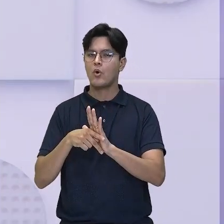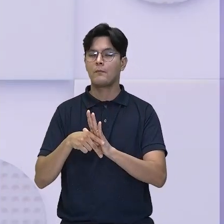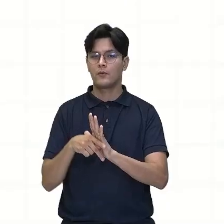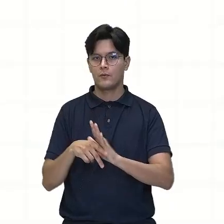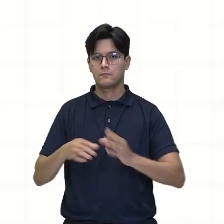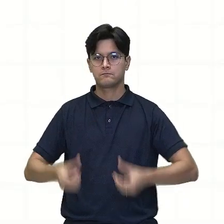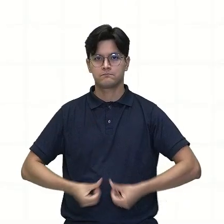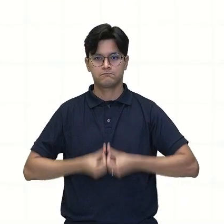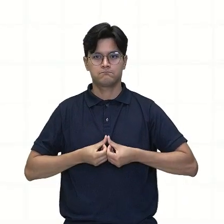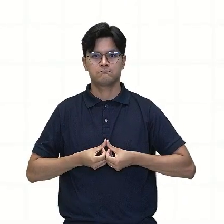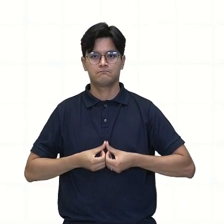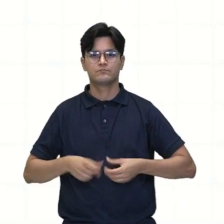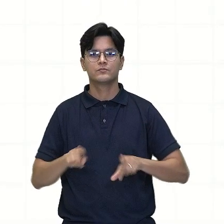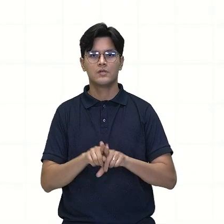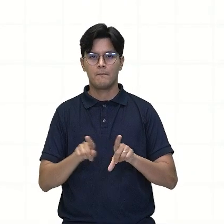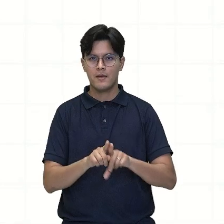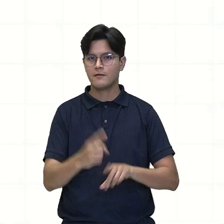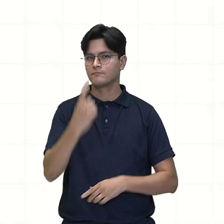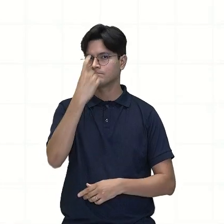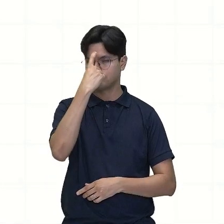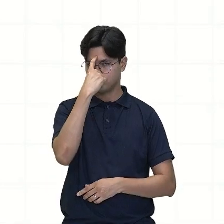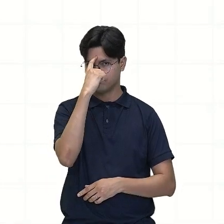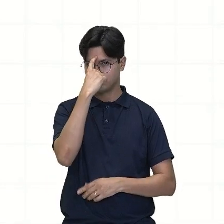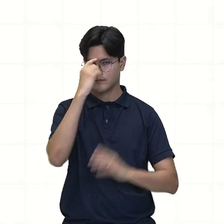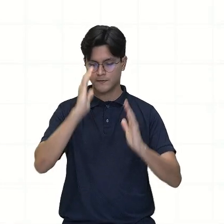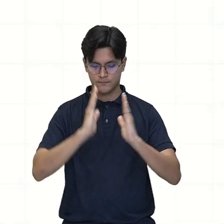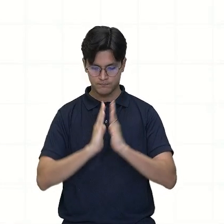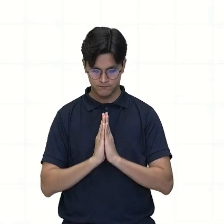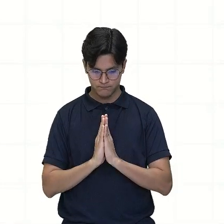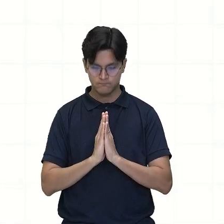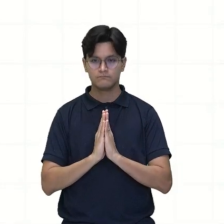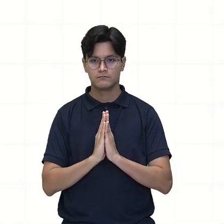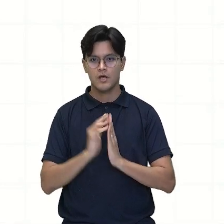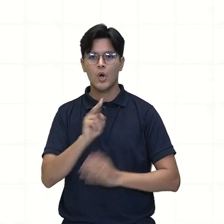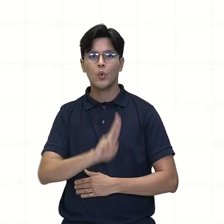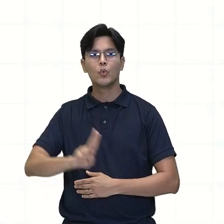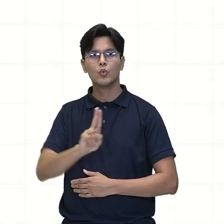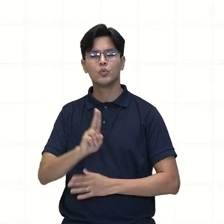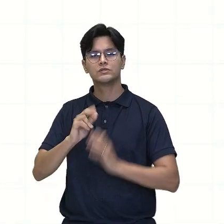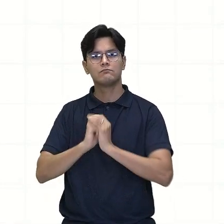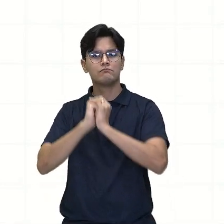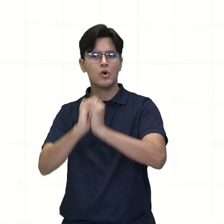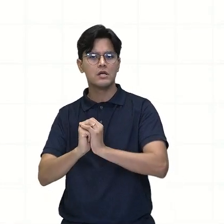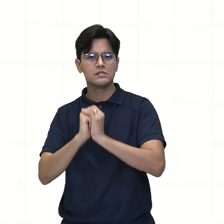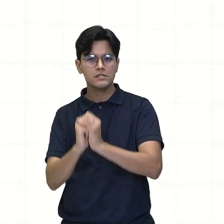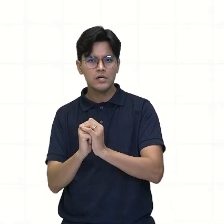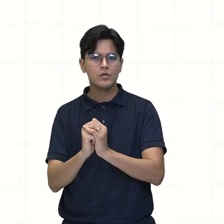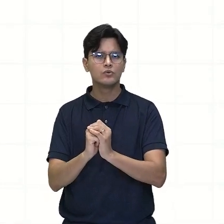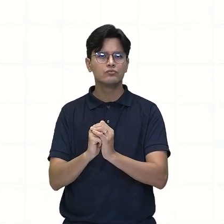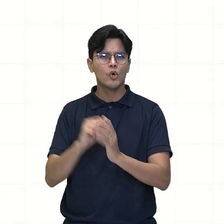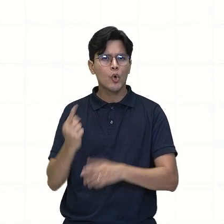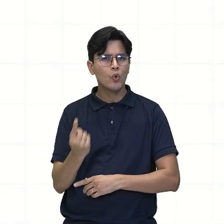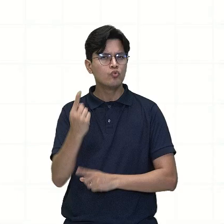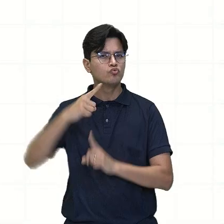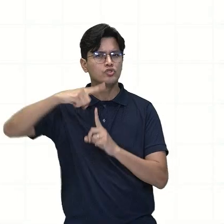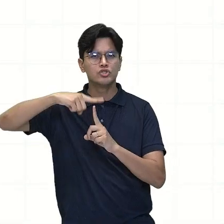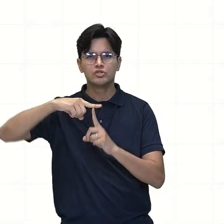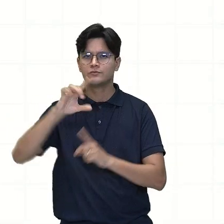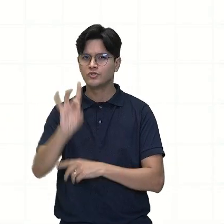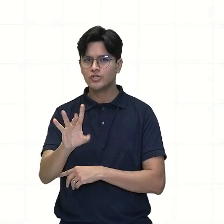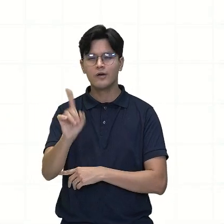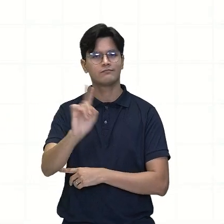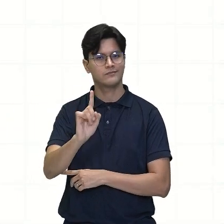a oração, ela não tem uma forma única, e pode ser feita através de mantras e